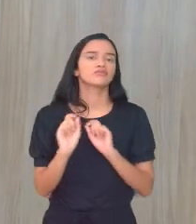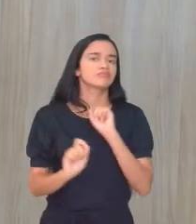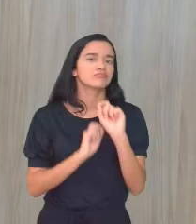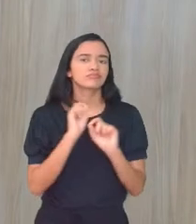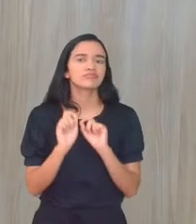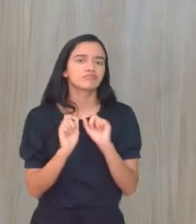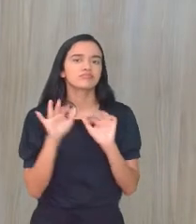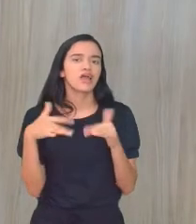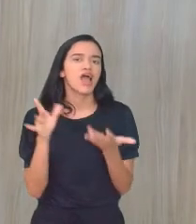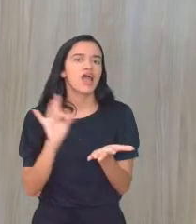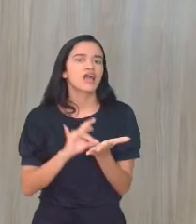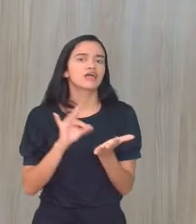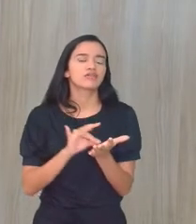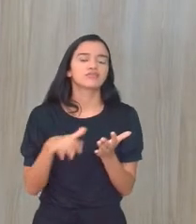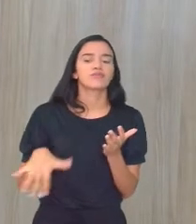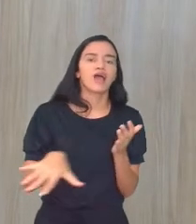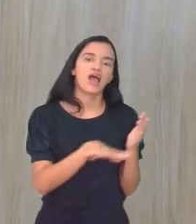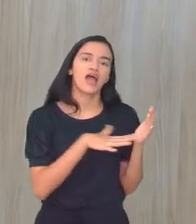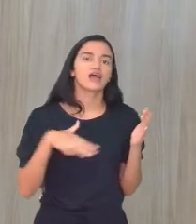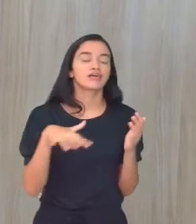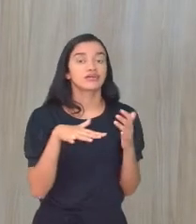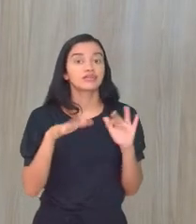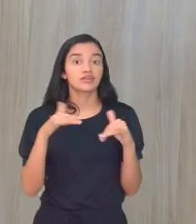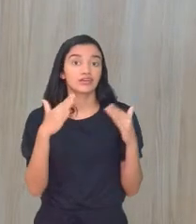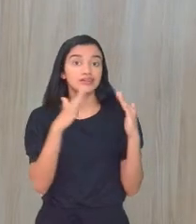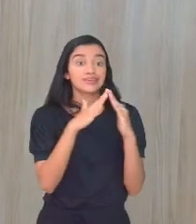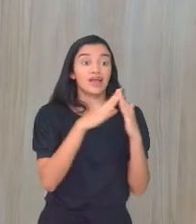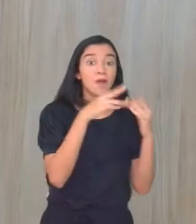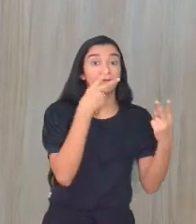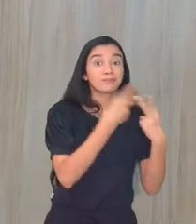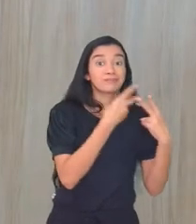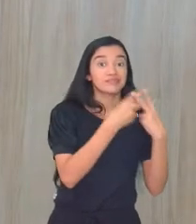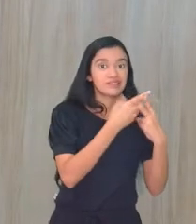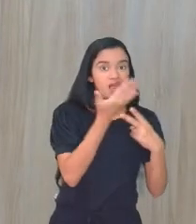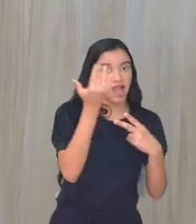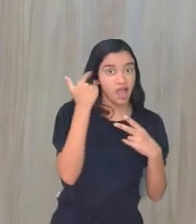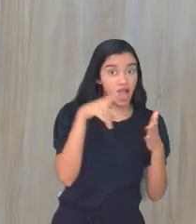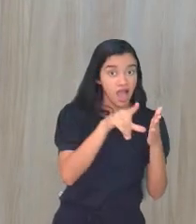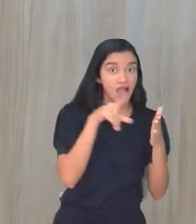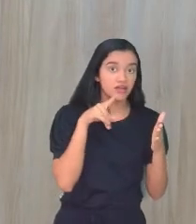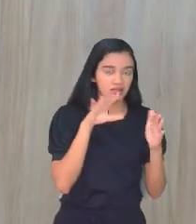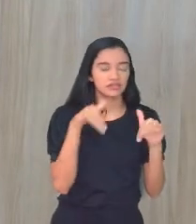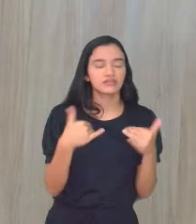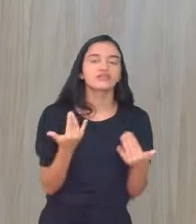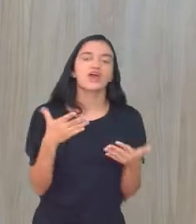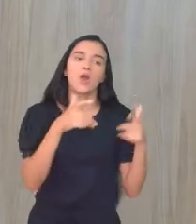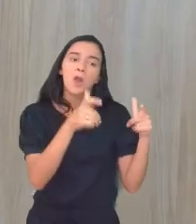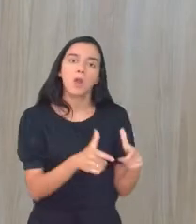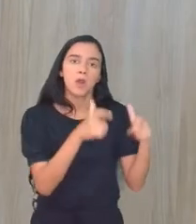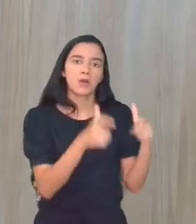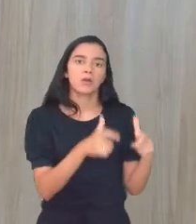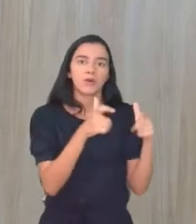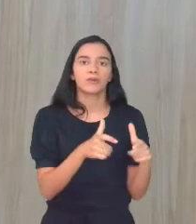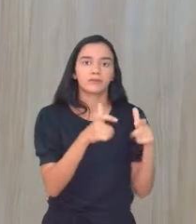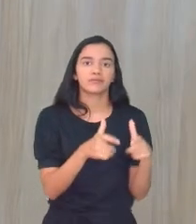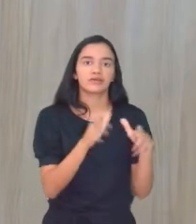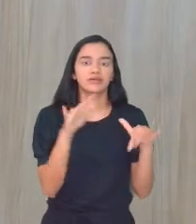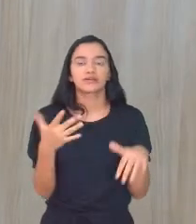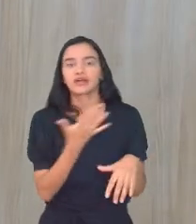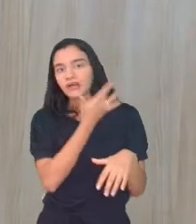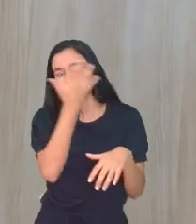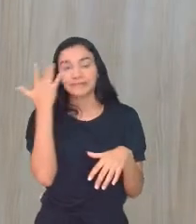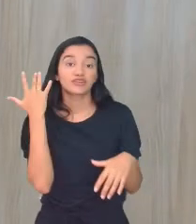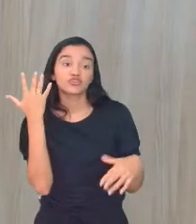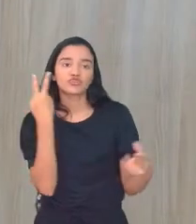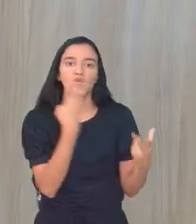na realidade, um espaço, né, da antiga casa de detenção. Era o local onde se mandavam, né, para onde se mandavam